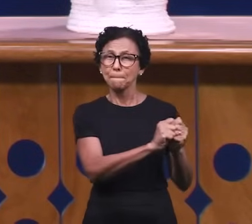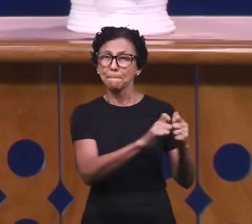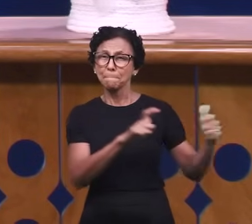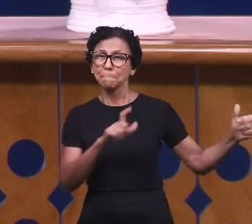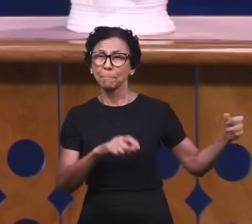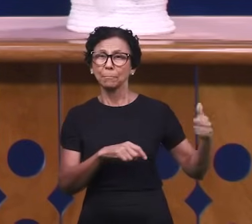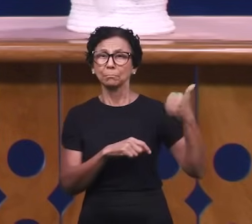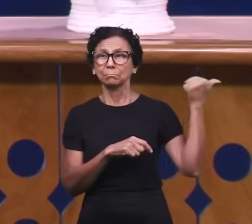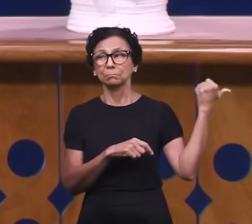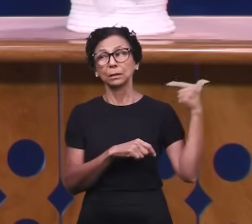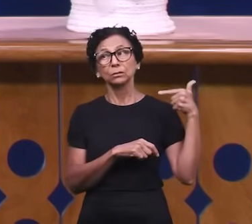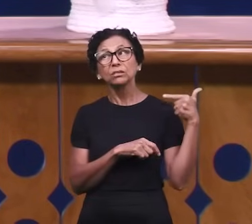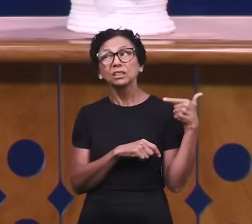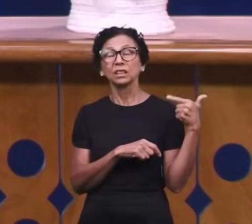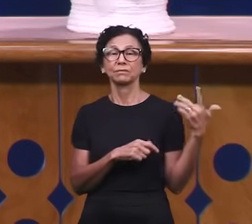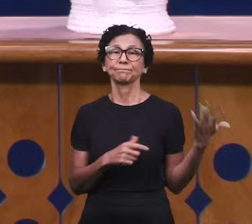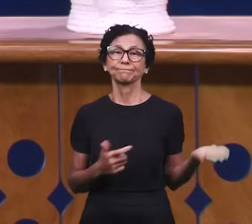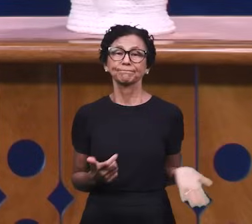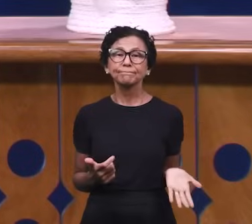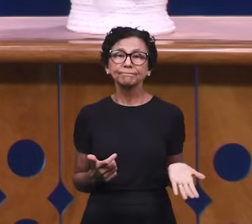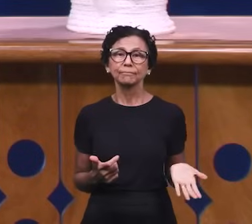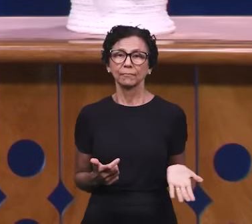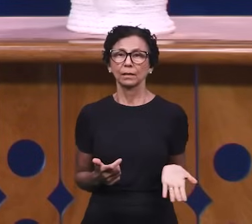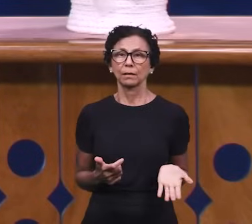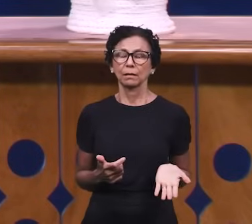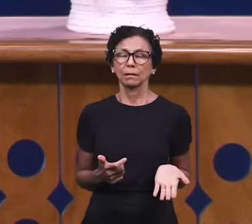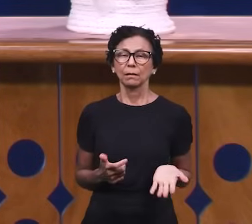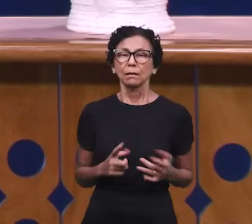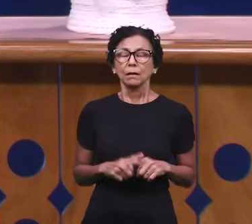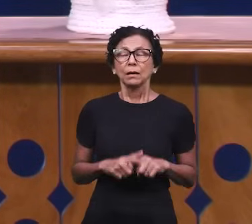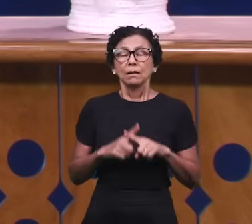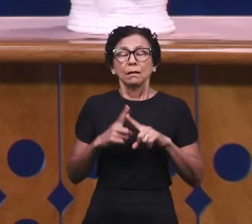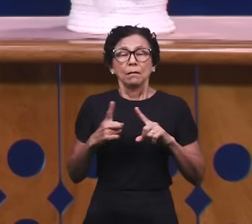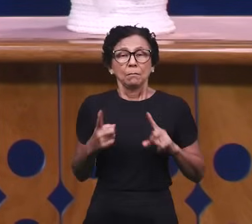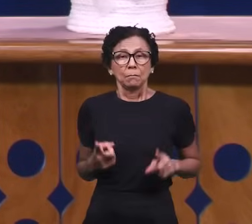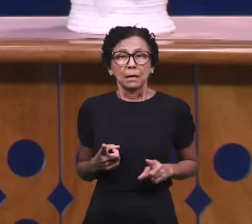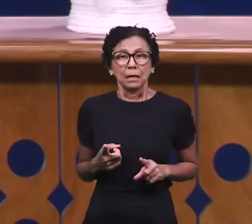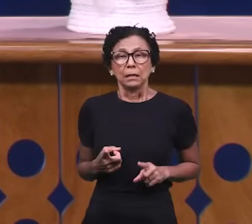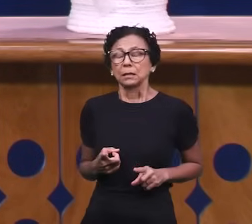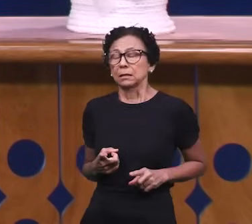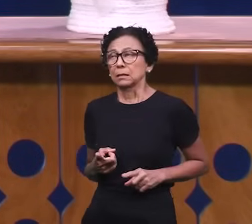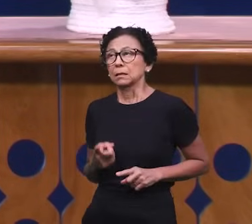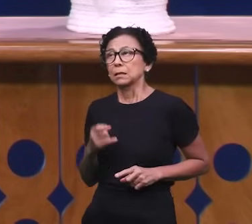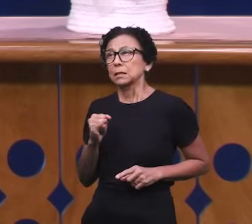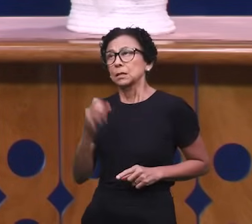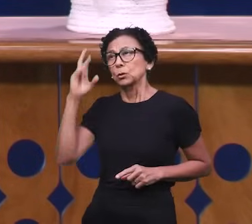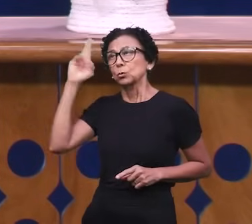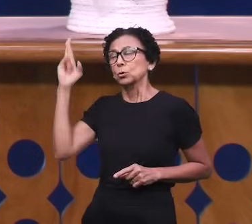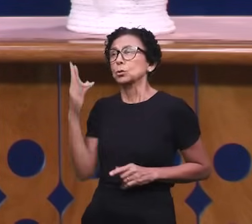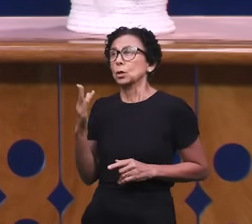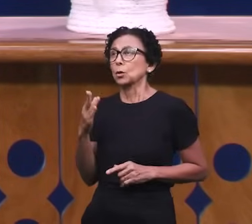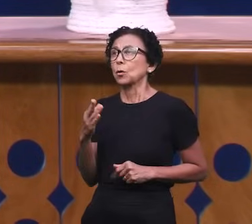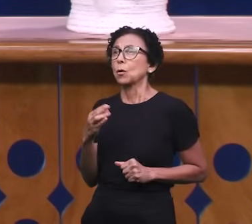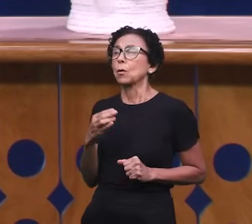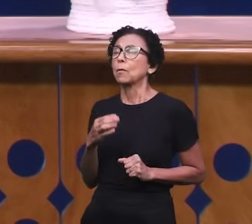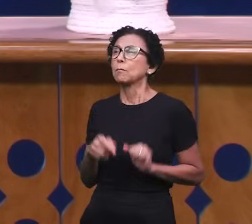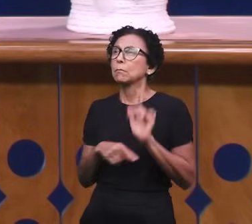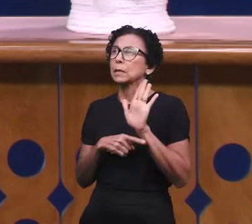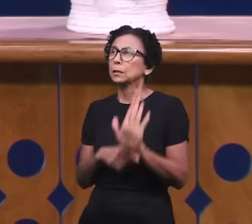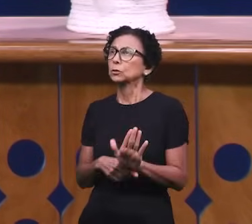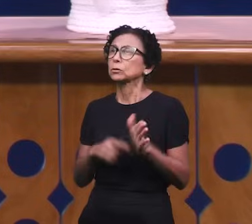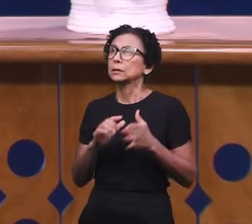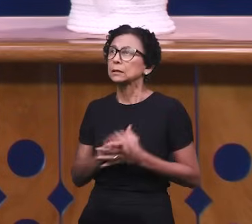momentaneamente estou forte, mas isso não vai fazer diferença nenhuma nessa batalha, porque para o Senhor nada é